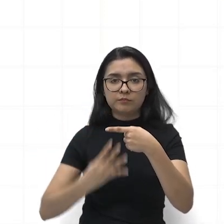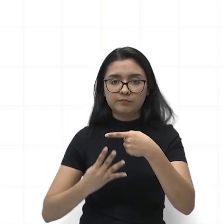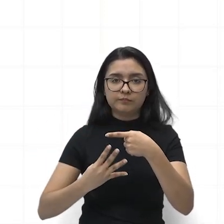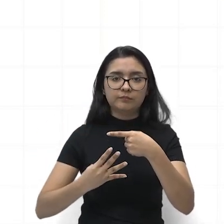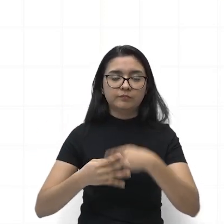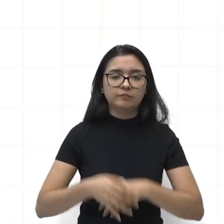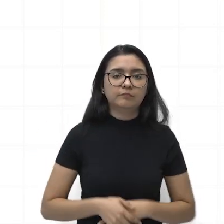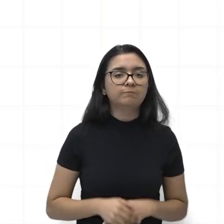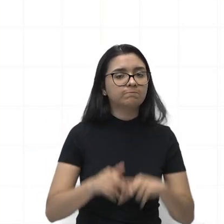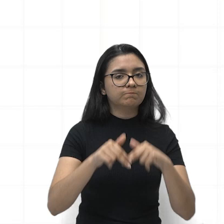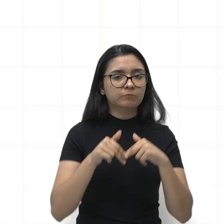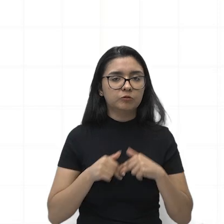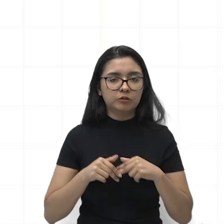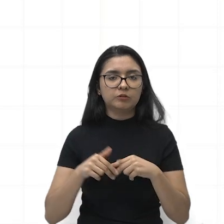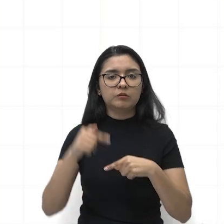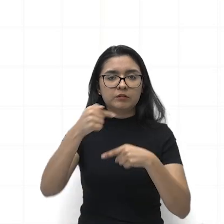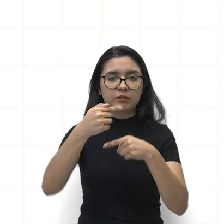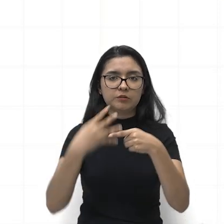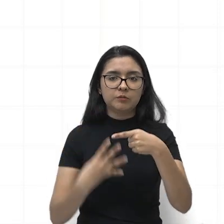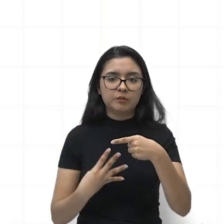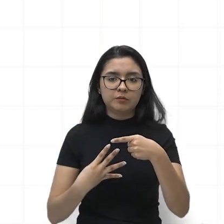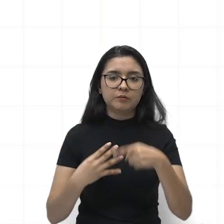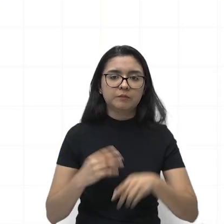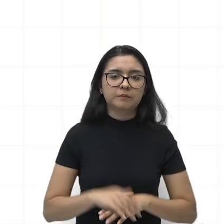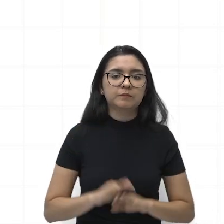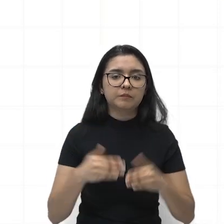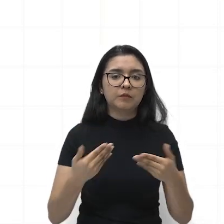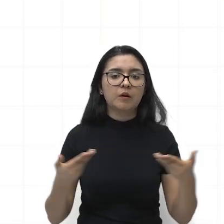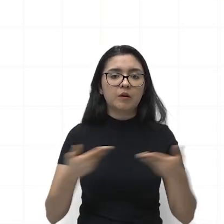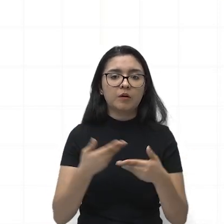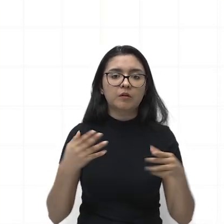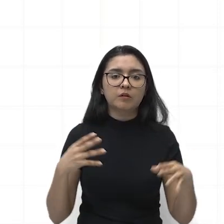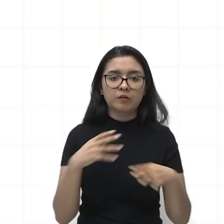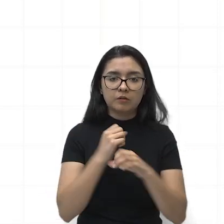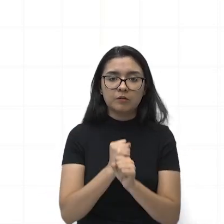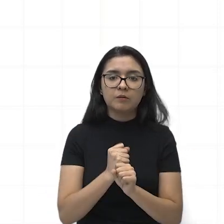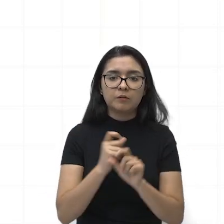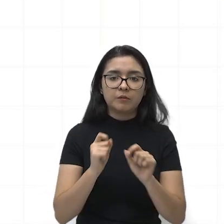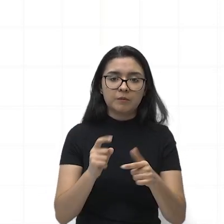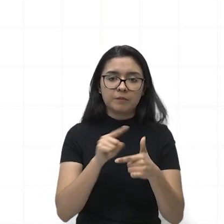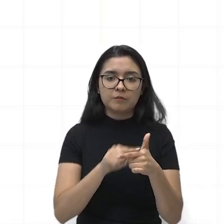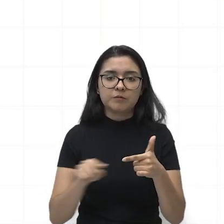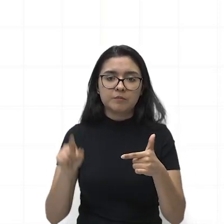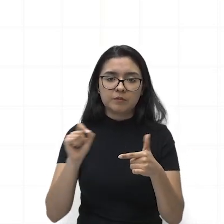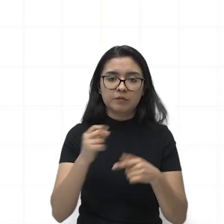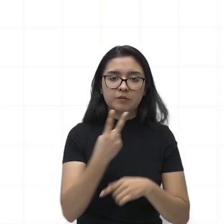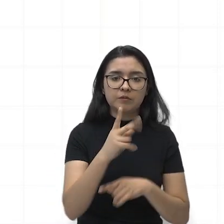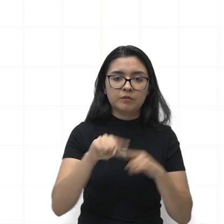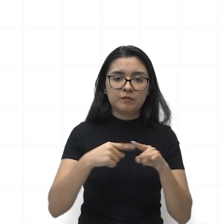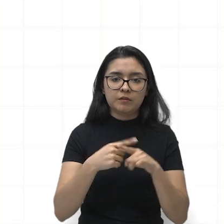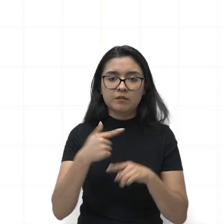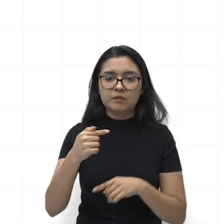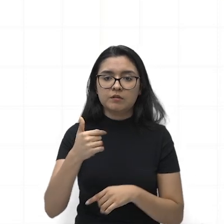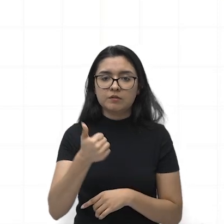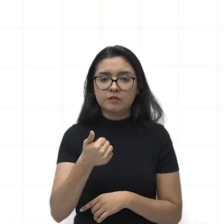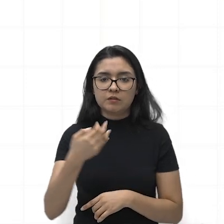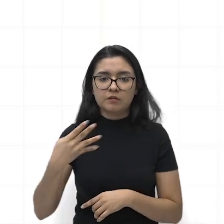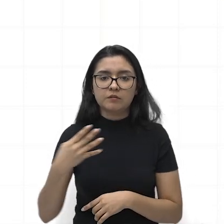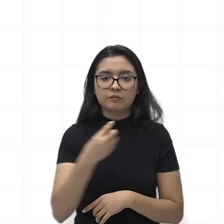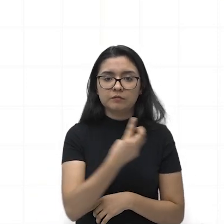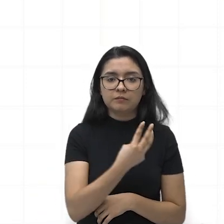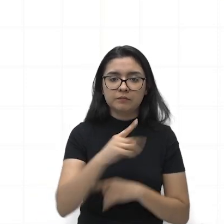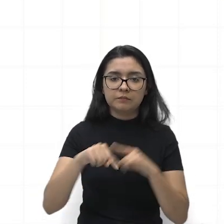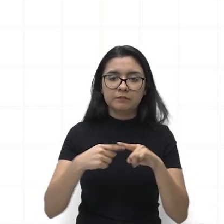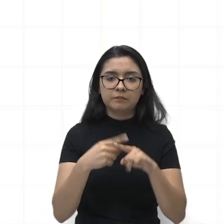para baixo. Por isso ficou aí 7 sobre 4. E aí a gente multiplica. 2 vezes 7 é 14 e 3